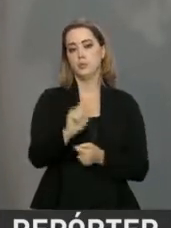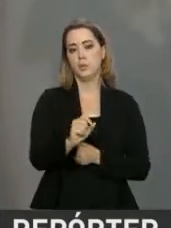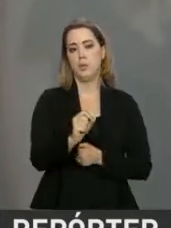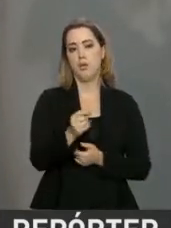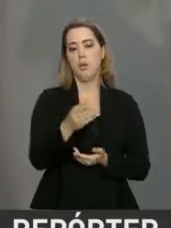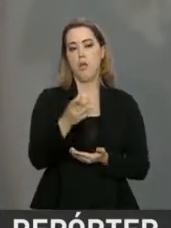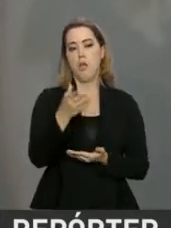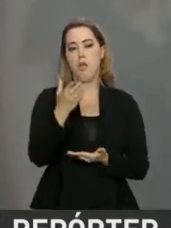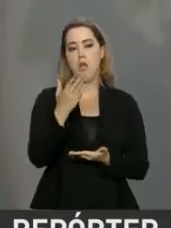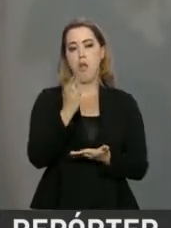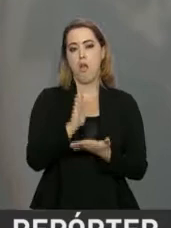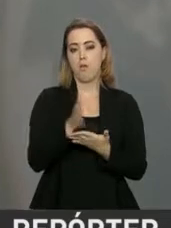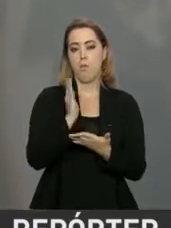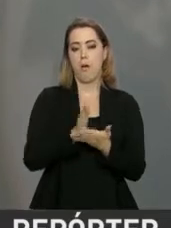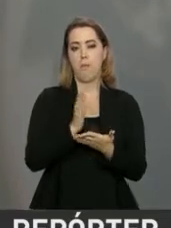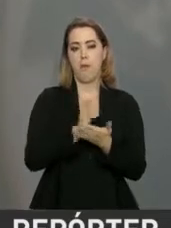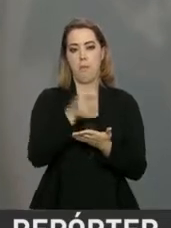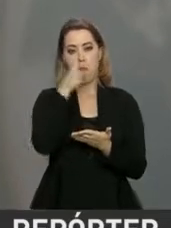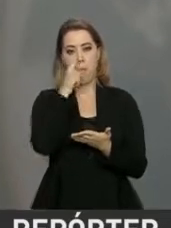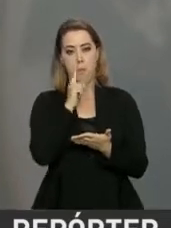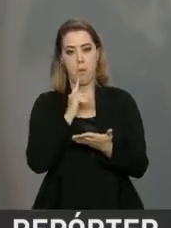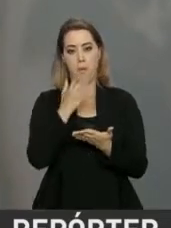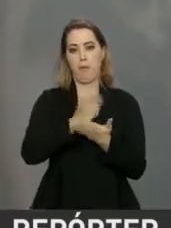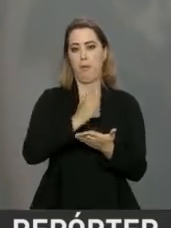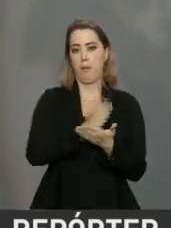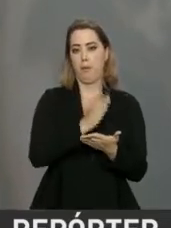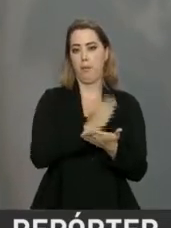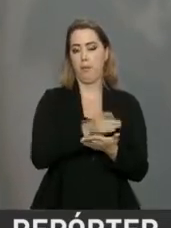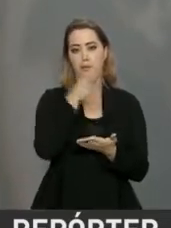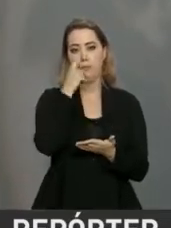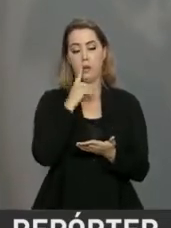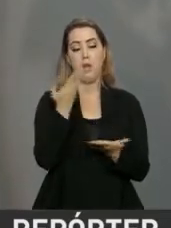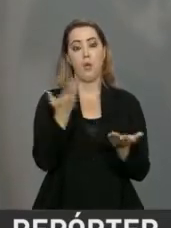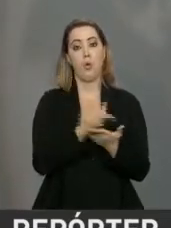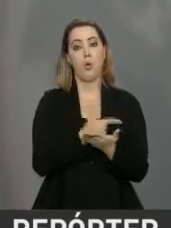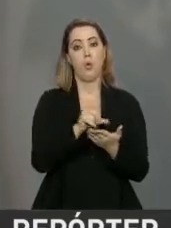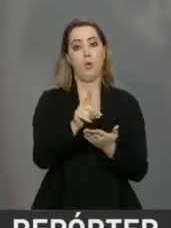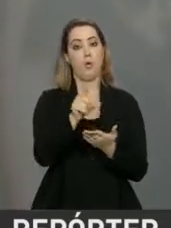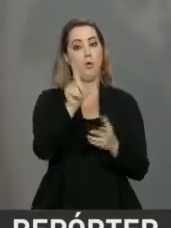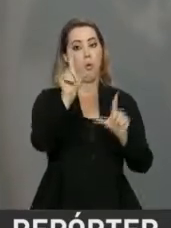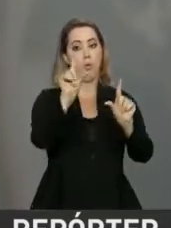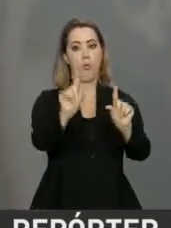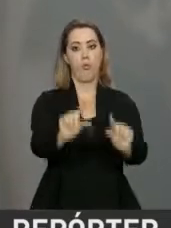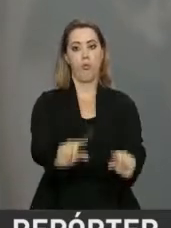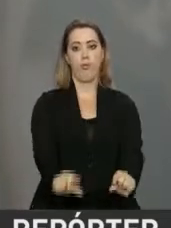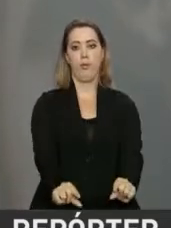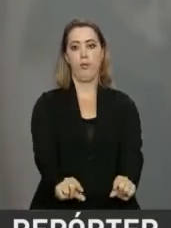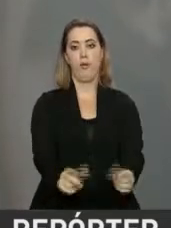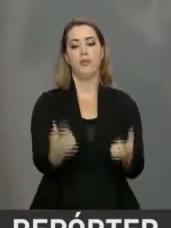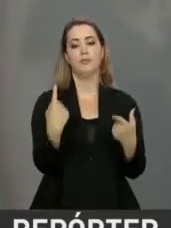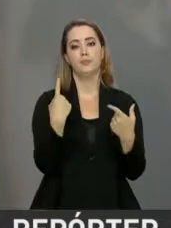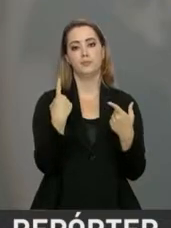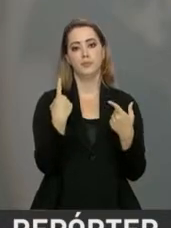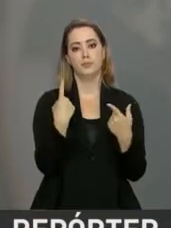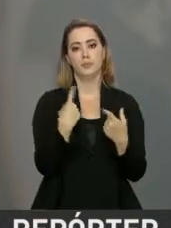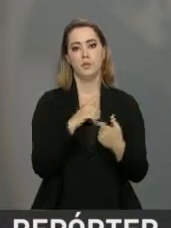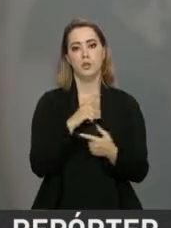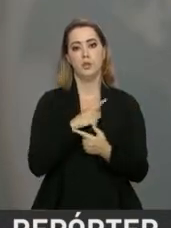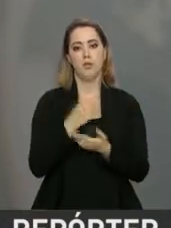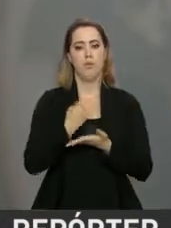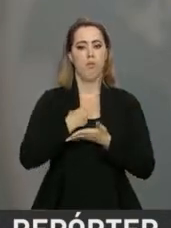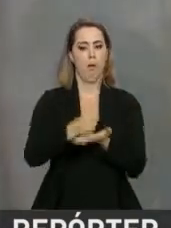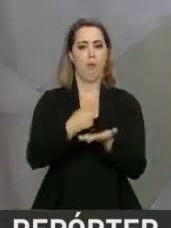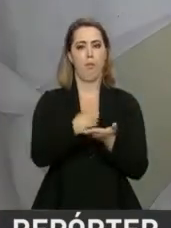da cebola por exemplo é a gente tá ela está até abaixo do custo de produção é tem muita oferta